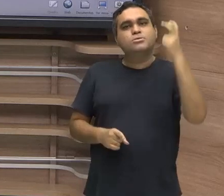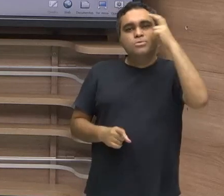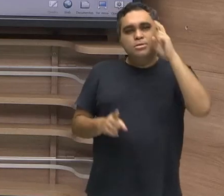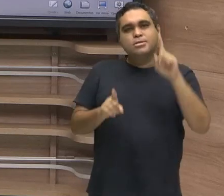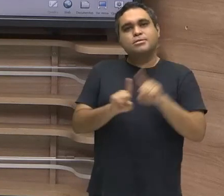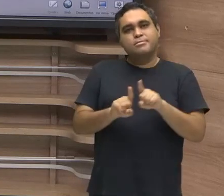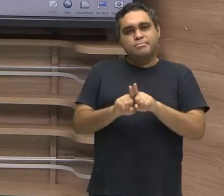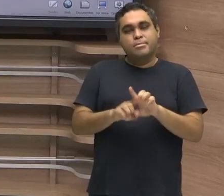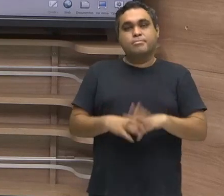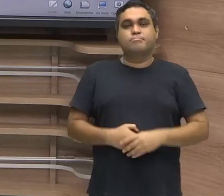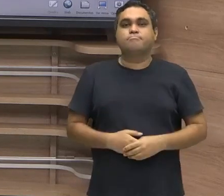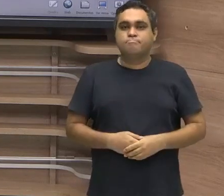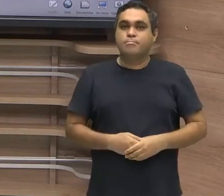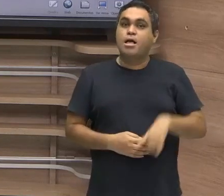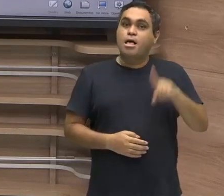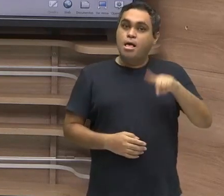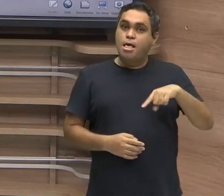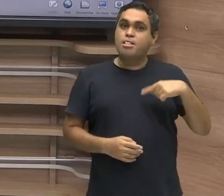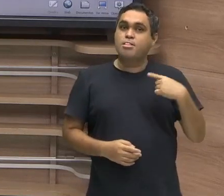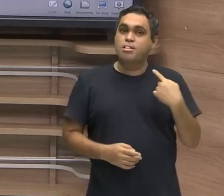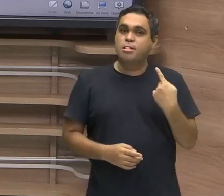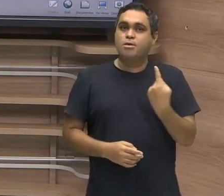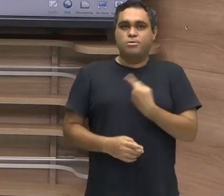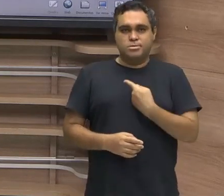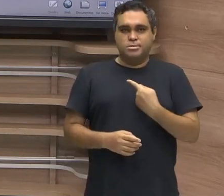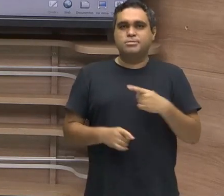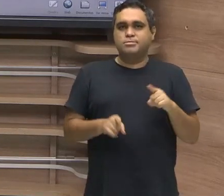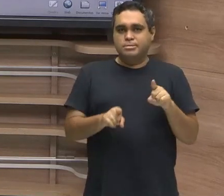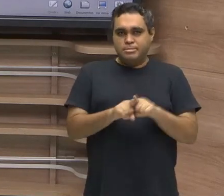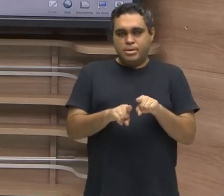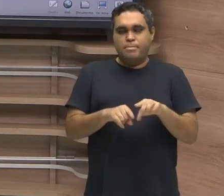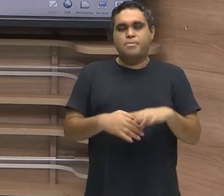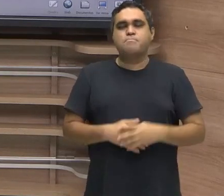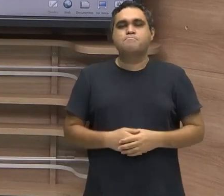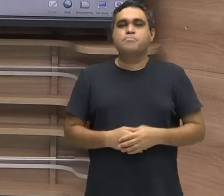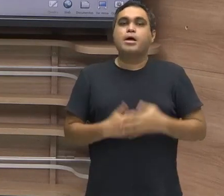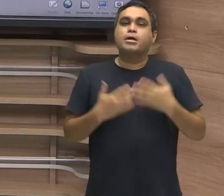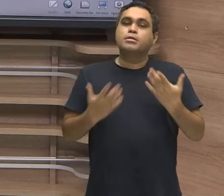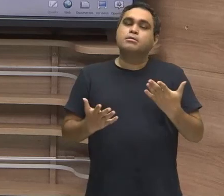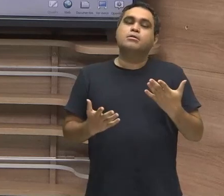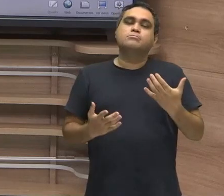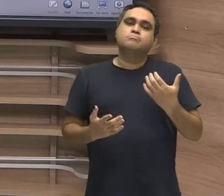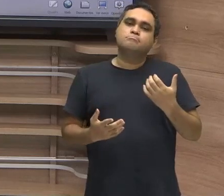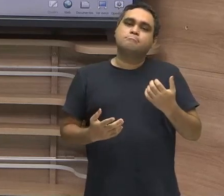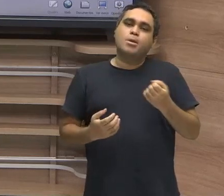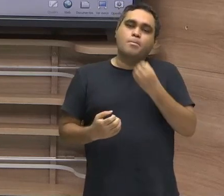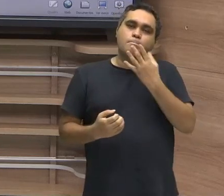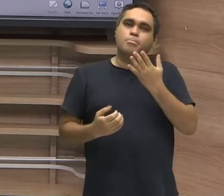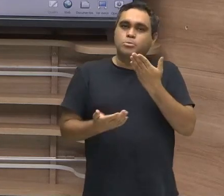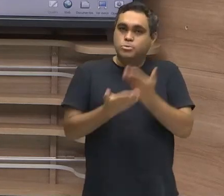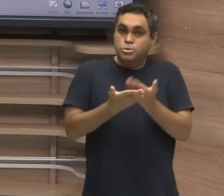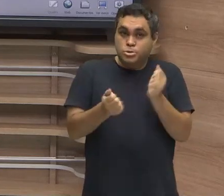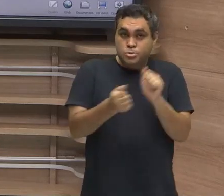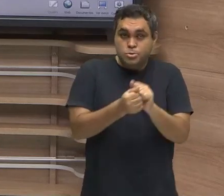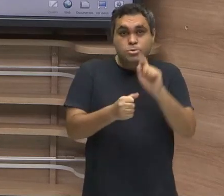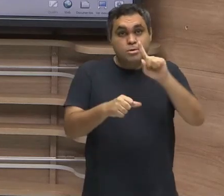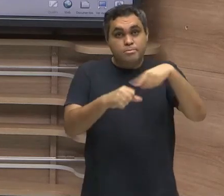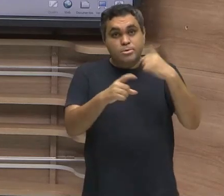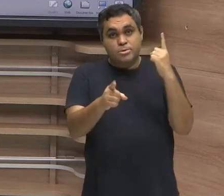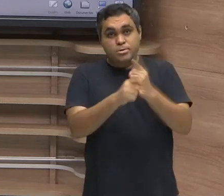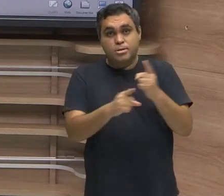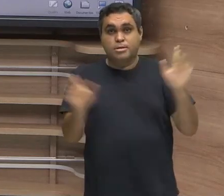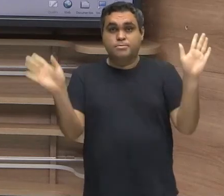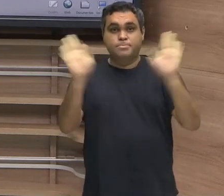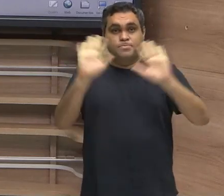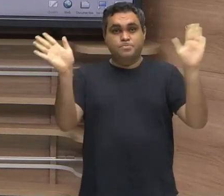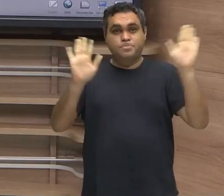verdade é a nossa cultura, certo? Bom, foi bom estar aqui com vocês e eu espero vê-los em breve.